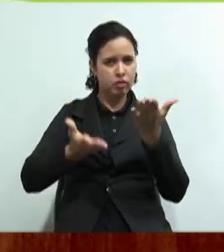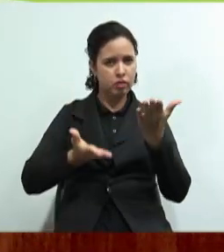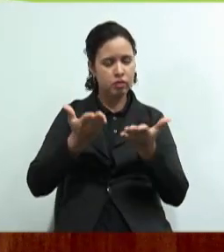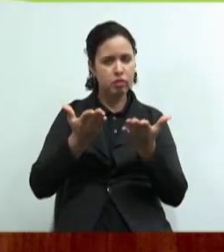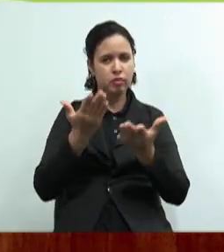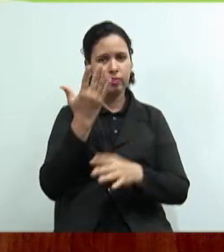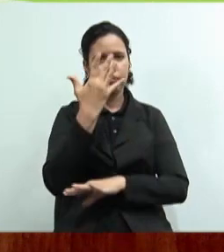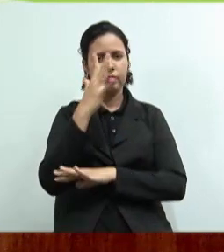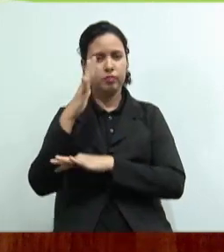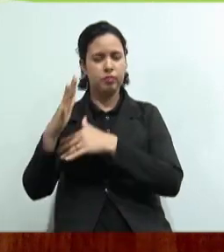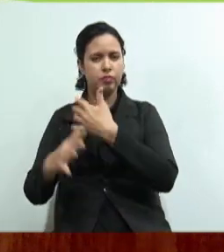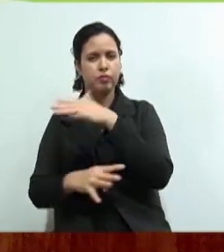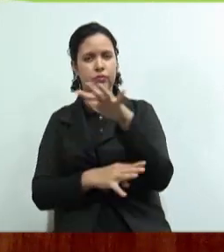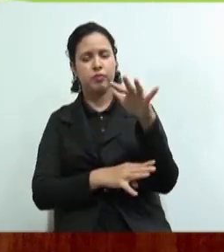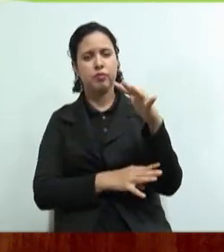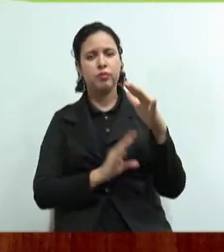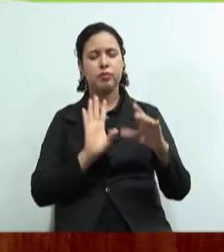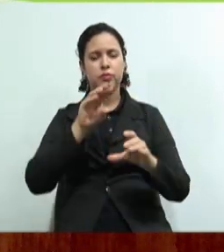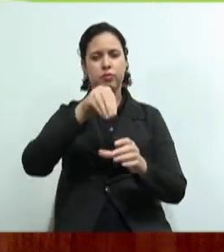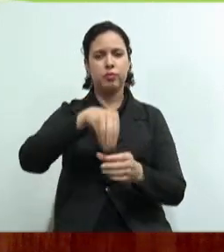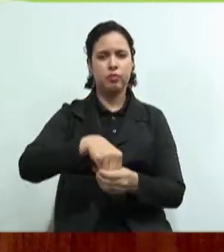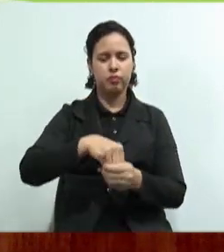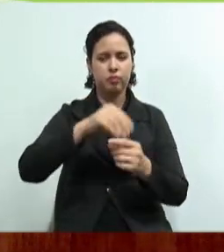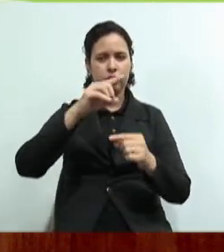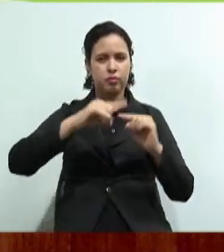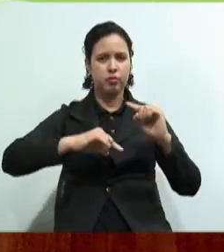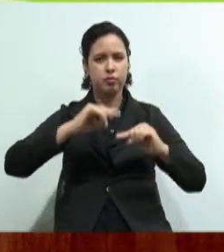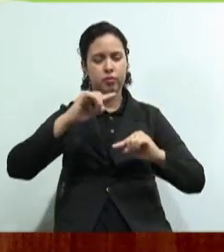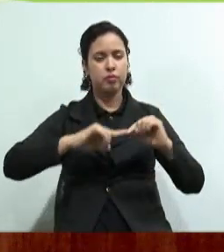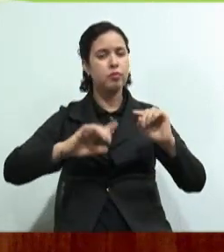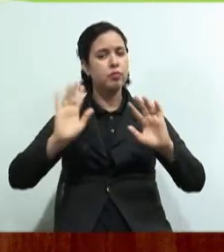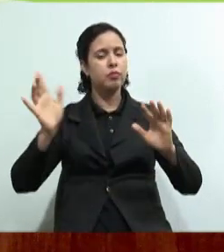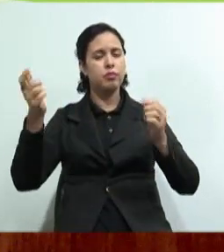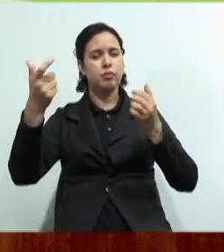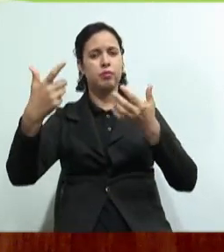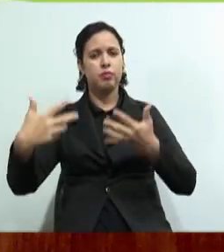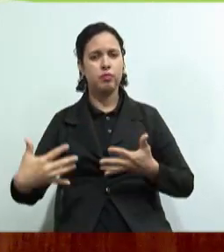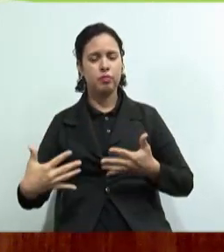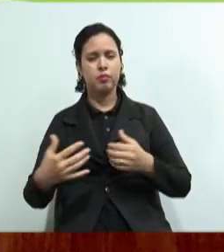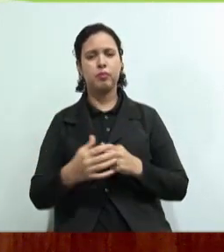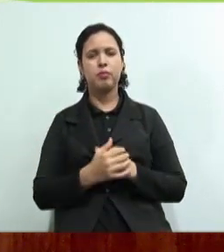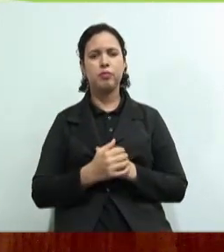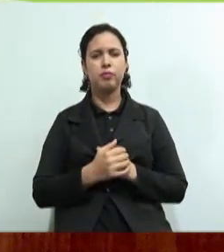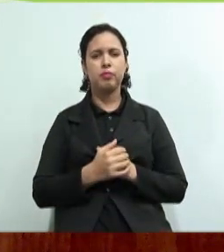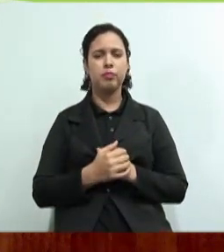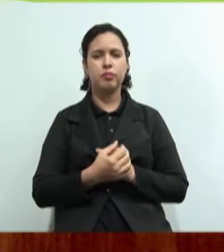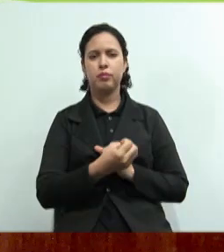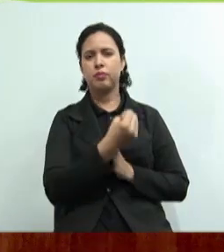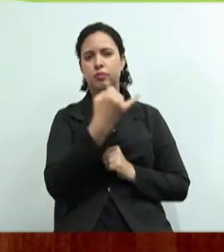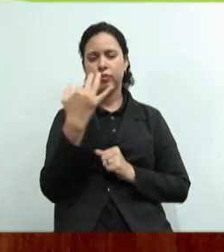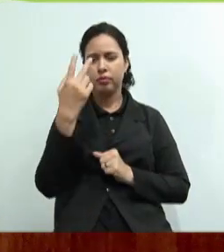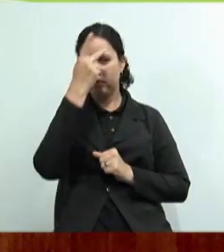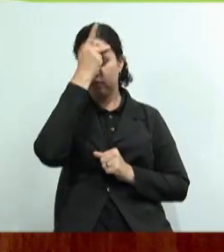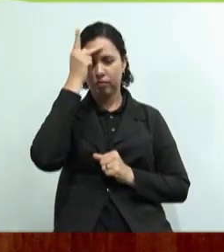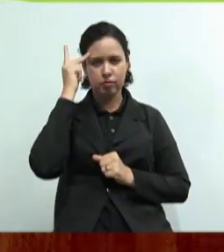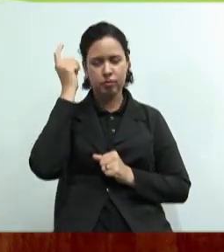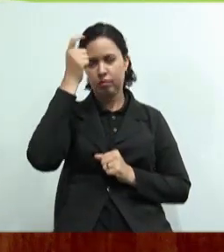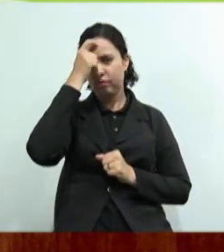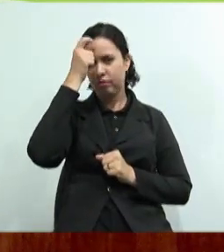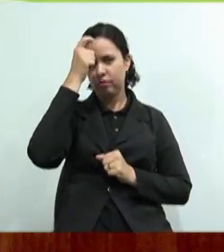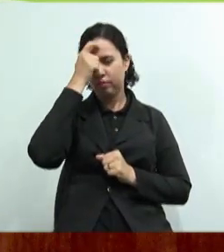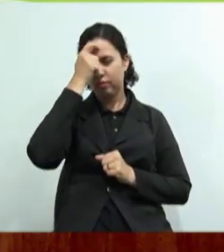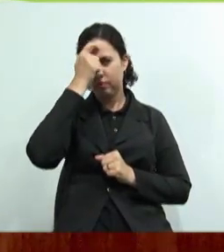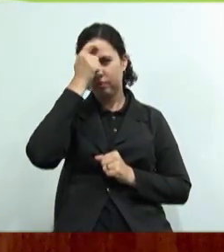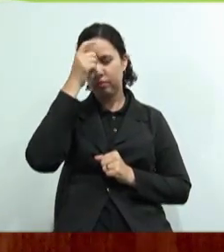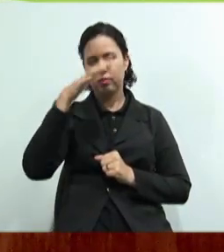a sustentabilidade. E como já foi dito pela professora Denise, a quantidade de consumidores conscientes com esse